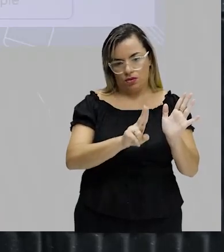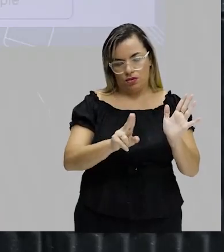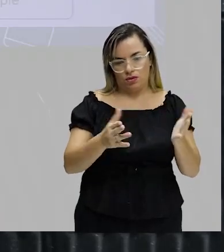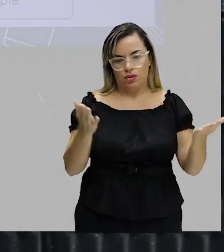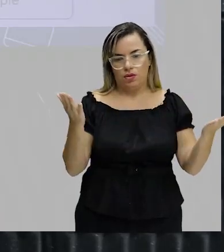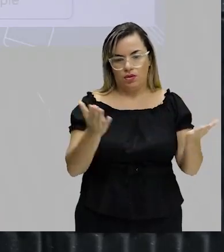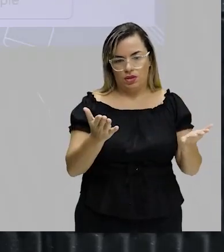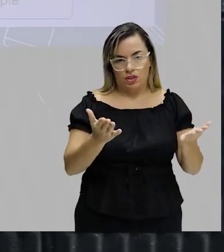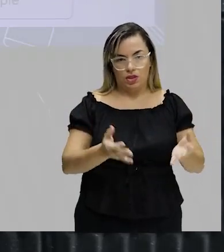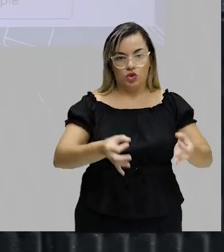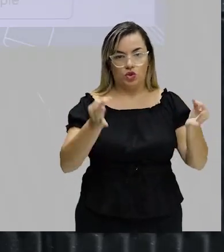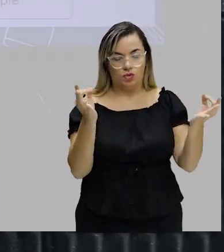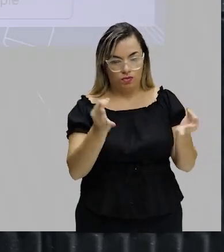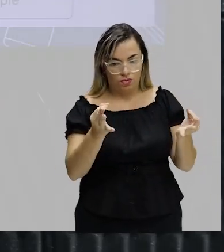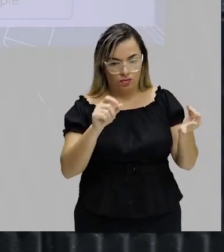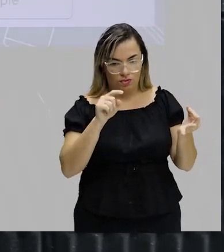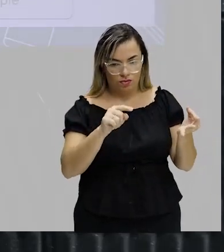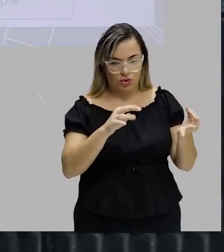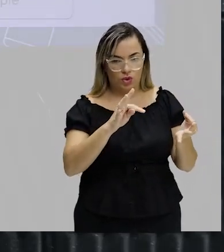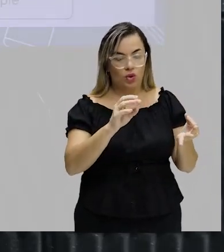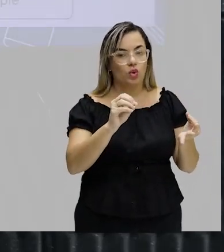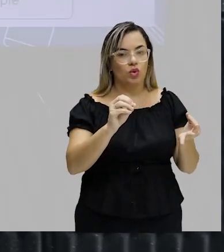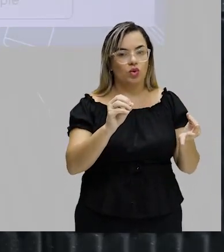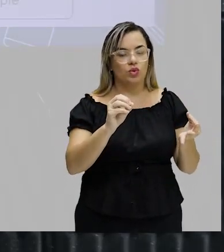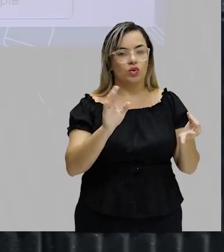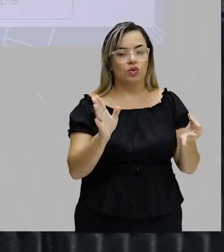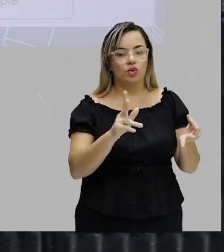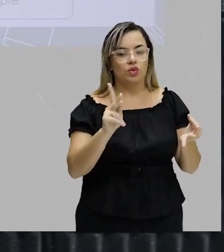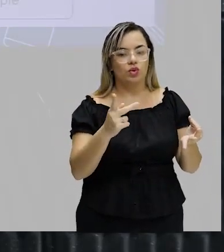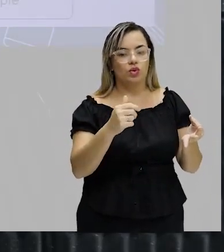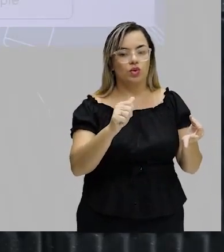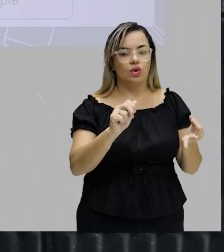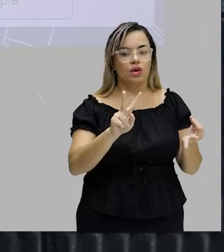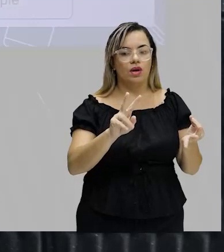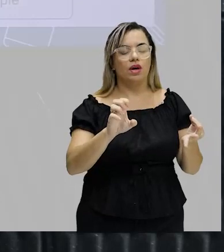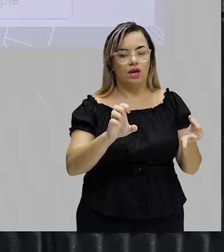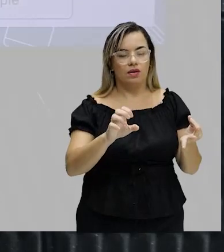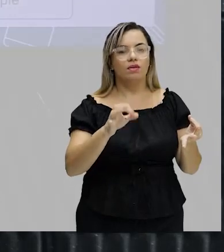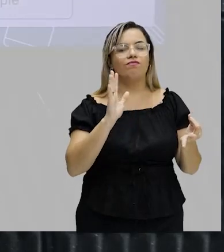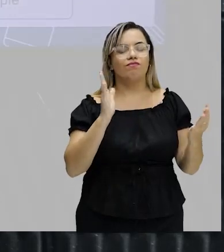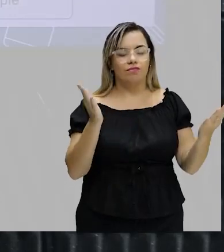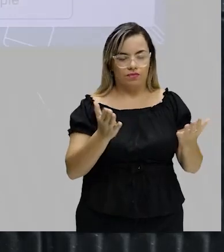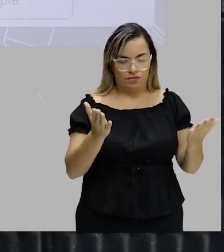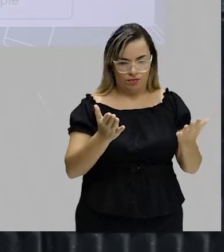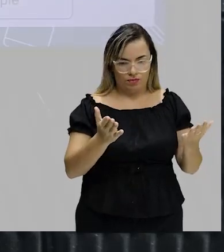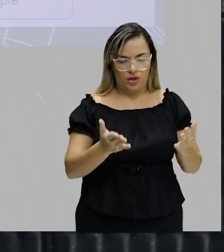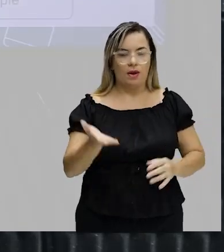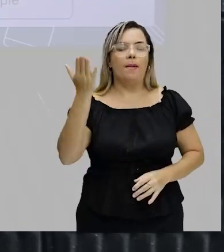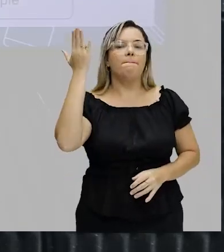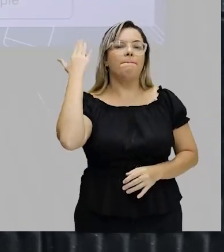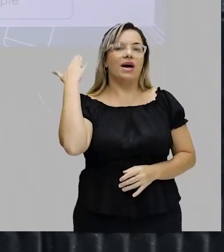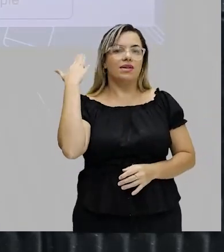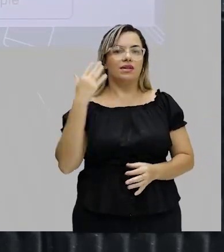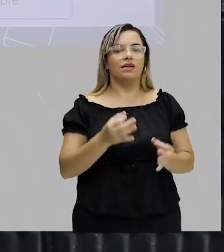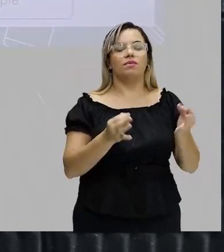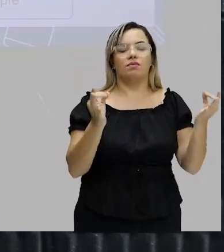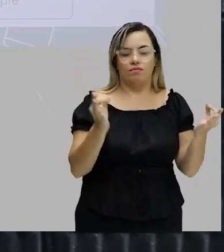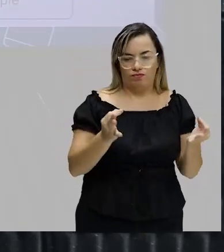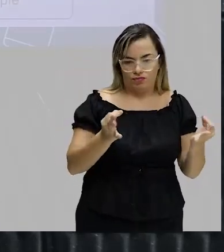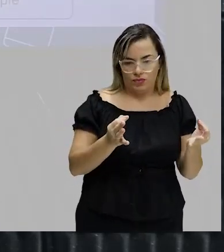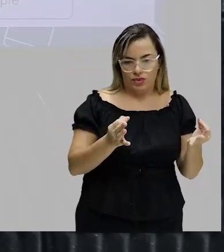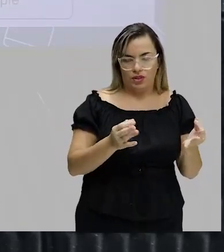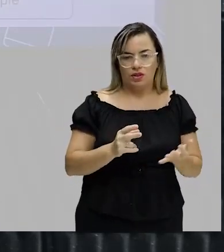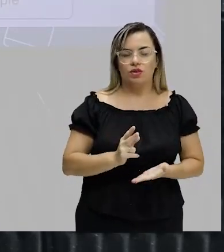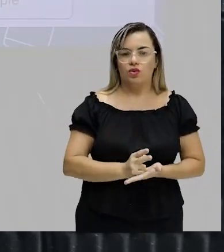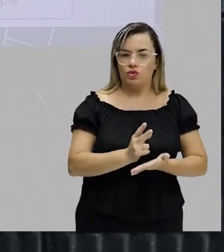presente perfeito, o verbo to have vai estar no presente. Se você quer usar passado perfeito, que é o nosso foco hoje, o verbo